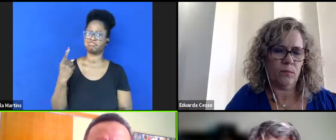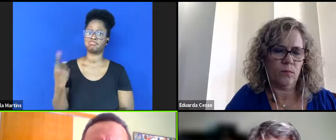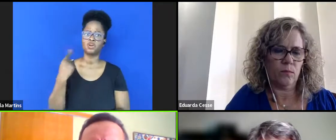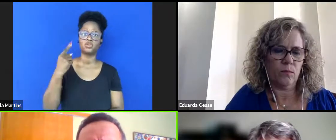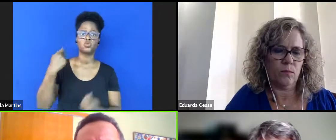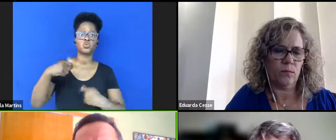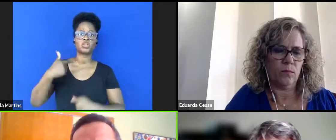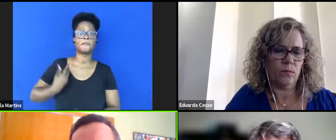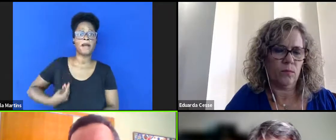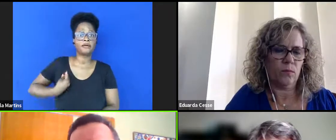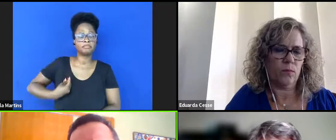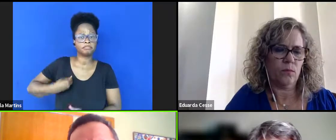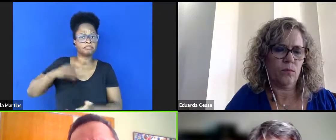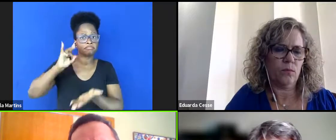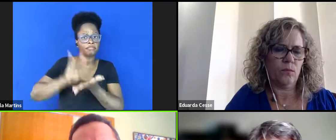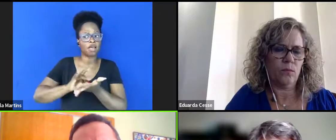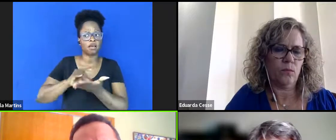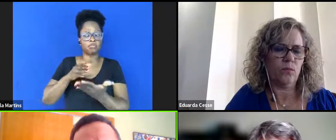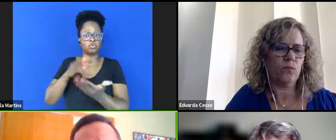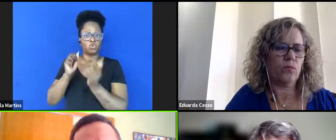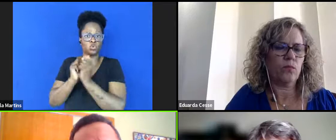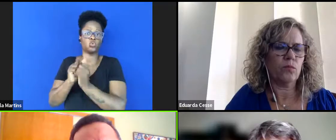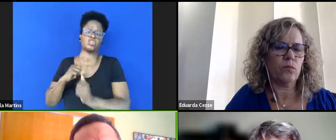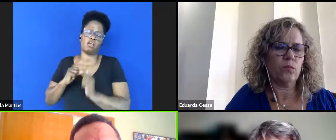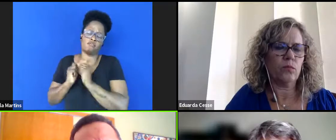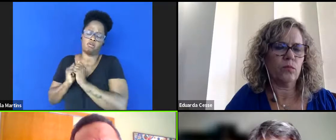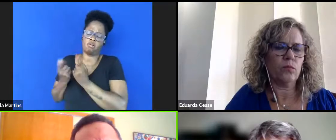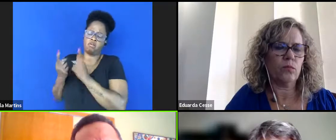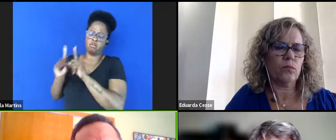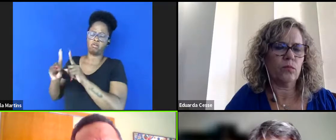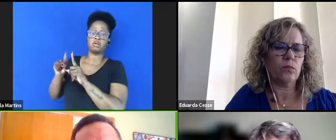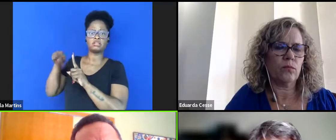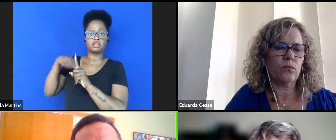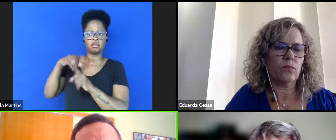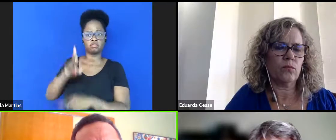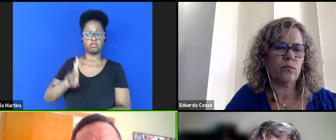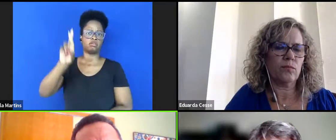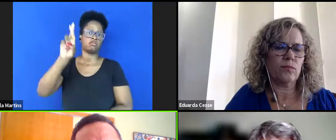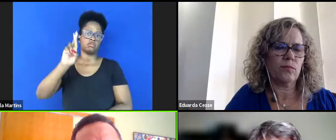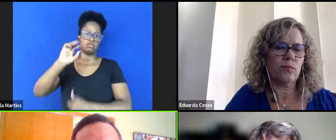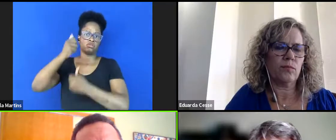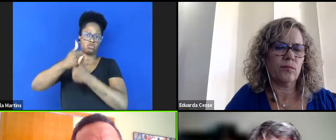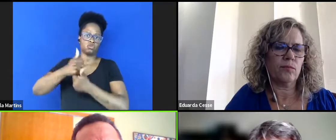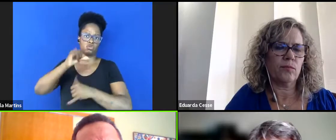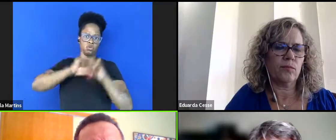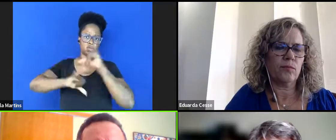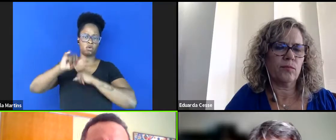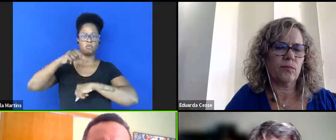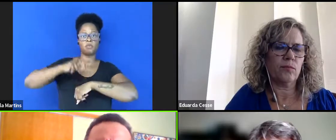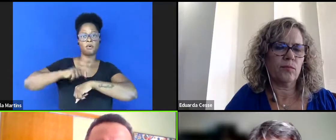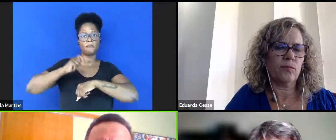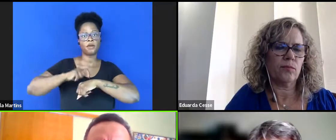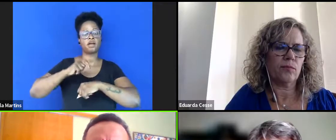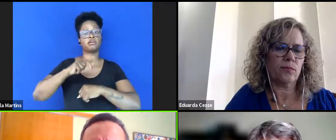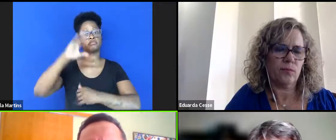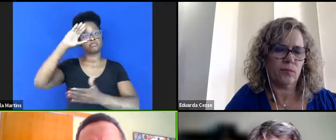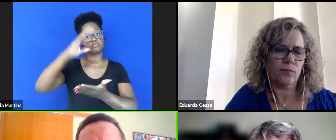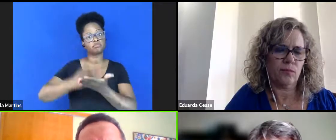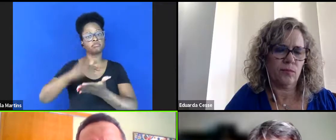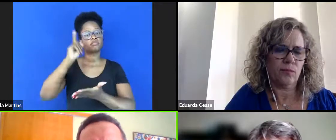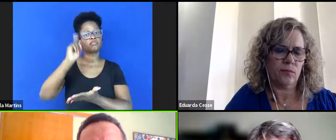participado diretamente, né, estava comigo na chefia substituta do laboratório no momento dessa tese, e